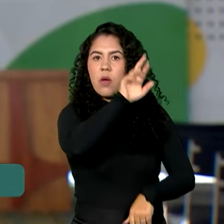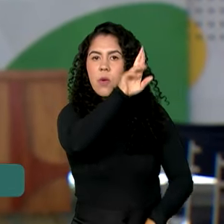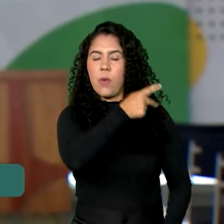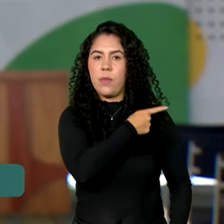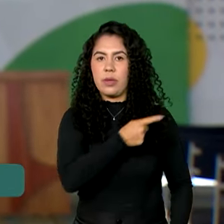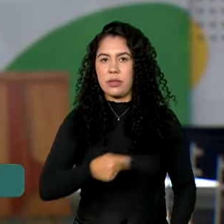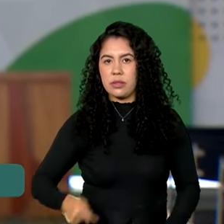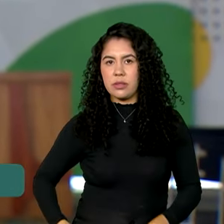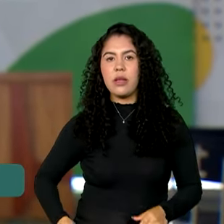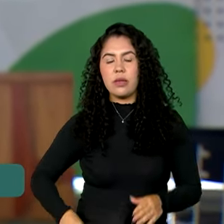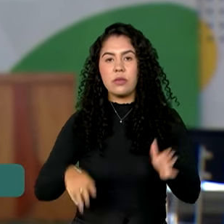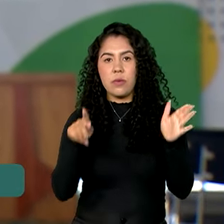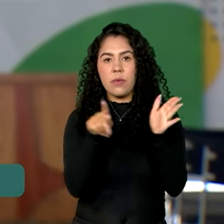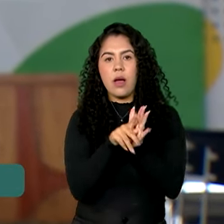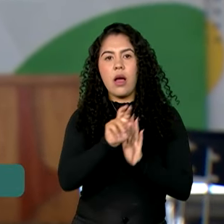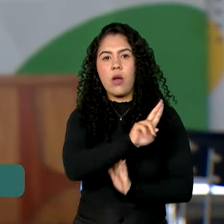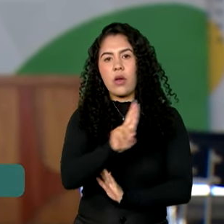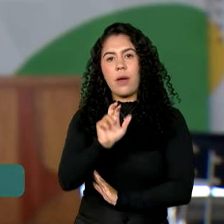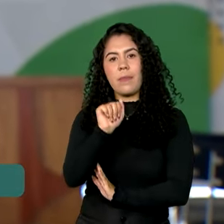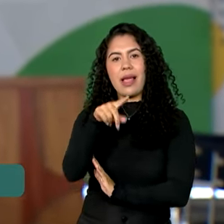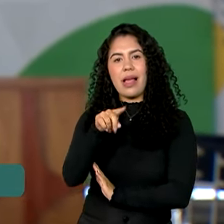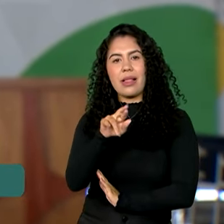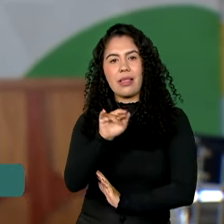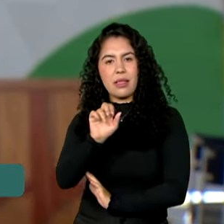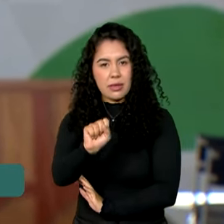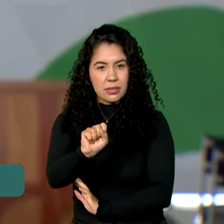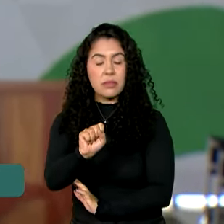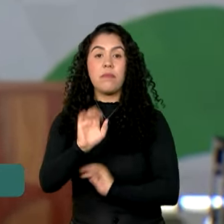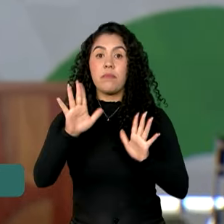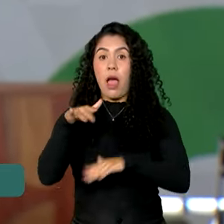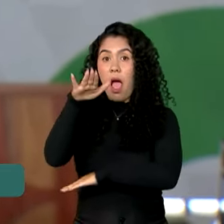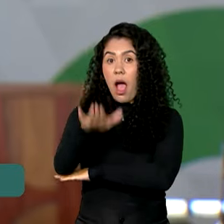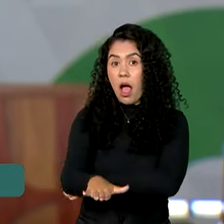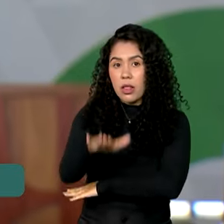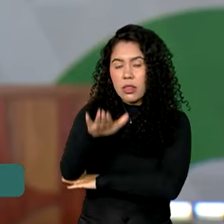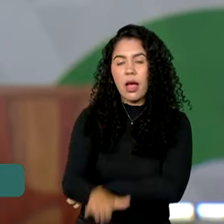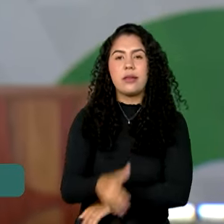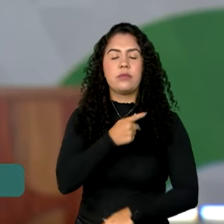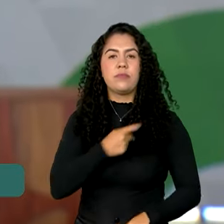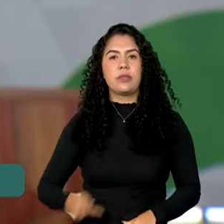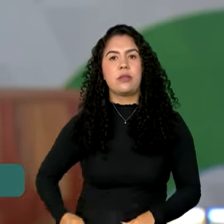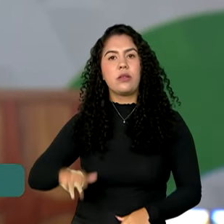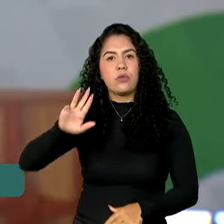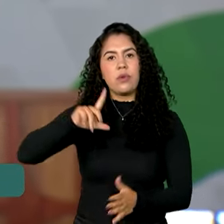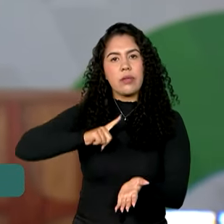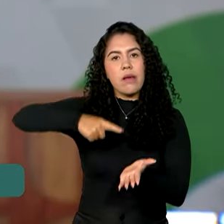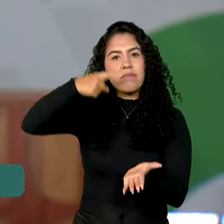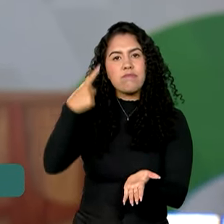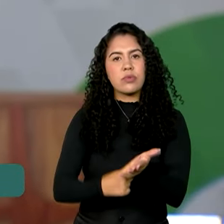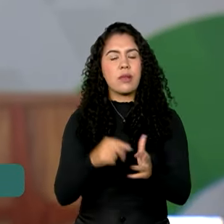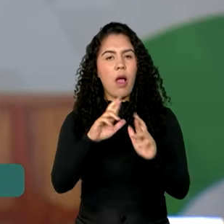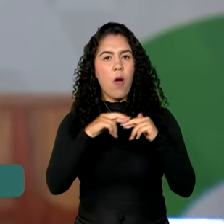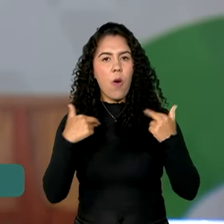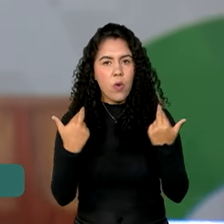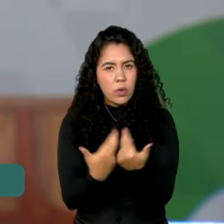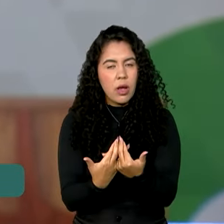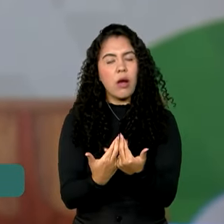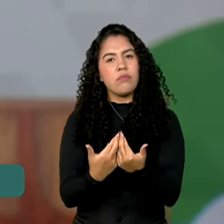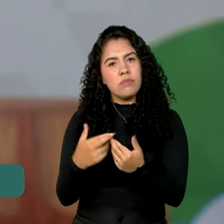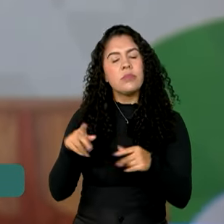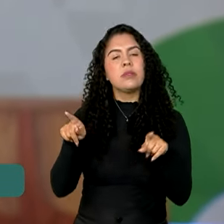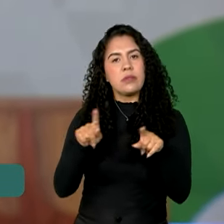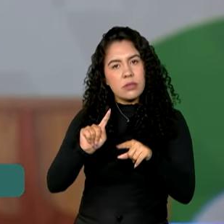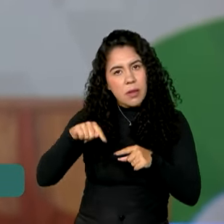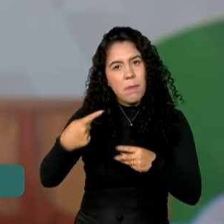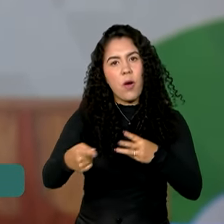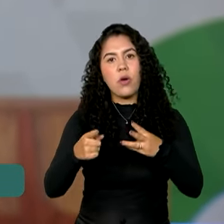México, Andrés López Obrador. À tarde, Lula terá uma reunião com Obrador e depois participa de uma